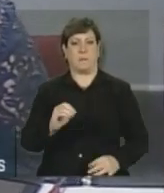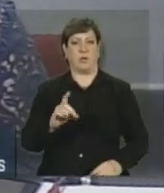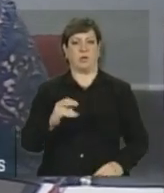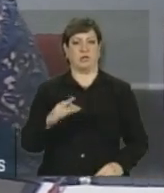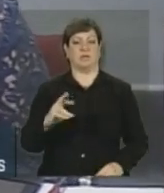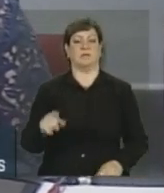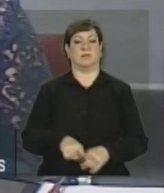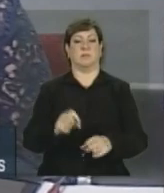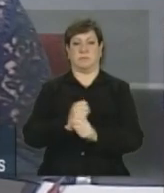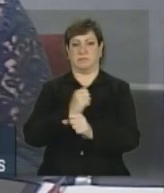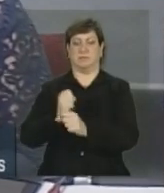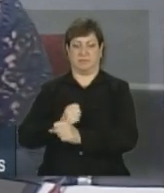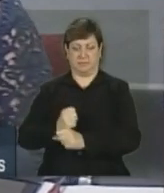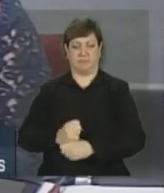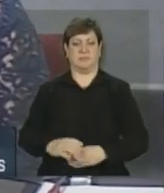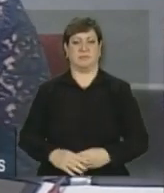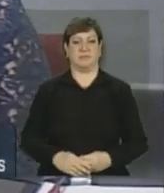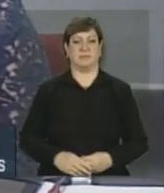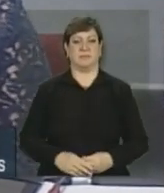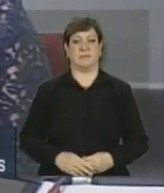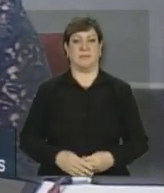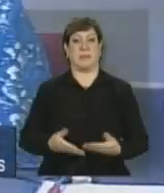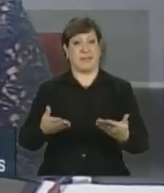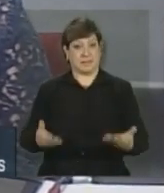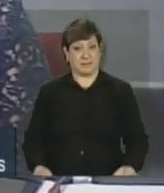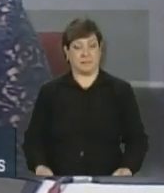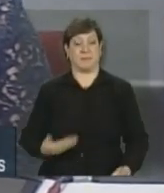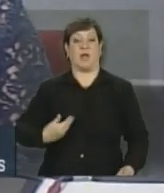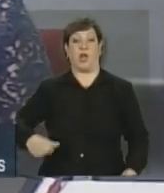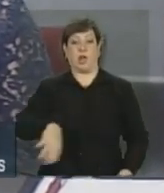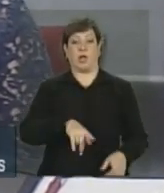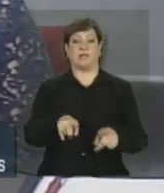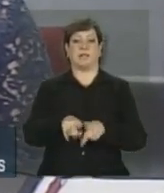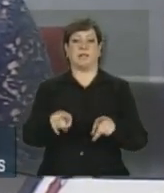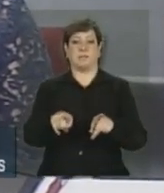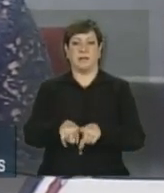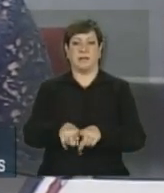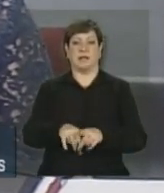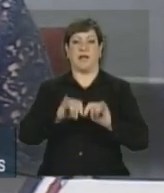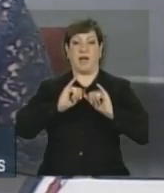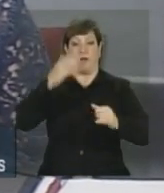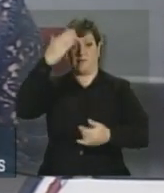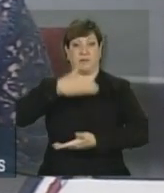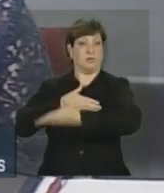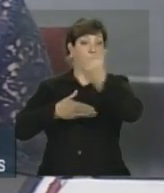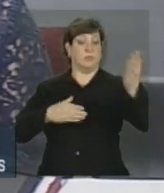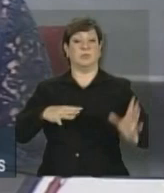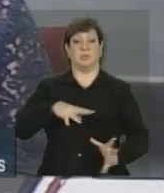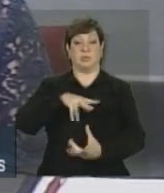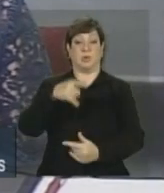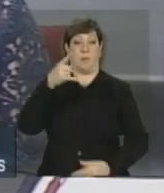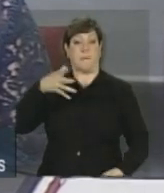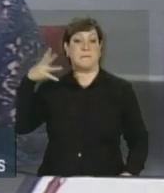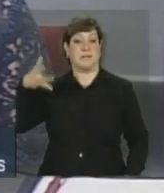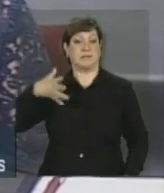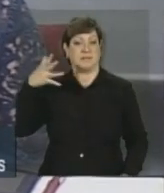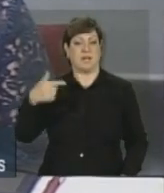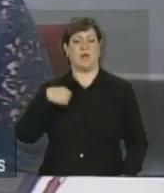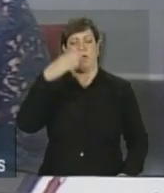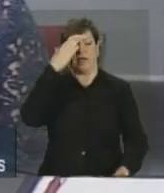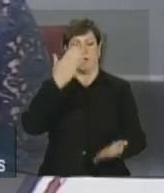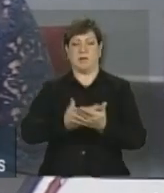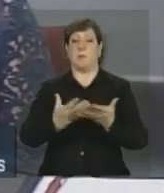de infraestrutura. Dessa maneira, nós transmitimos ao mundo uma mensagem que eu acredito ser